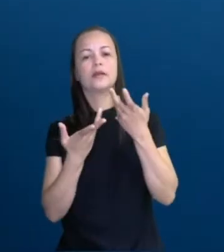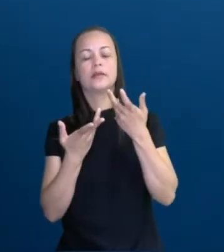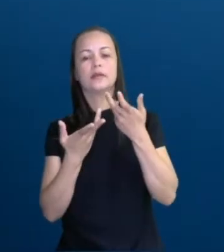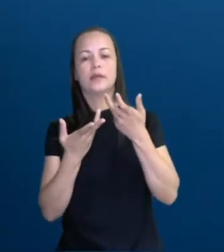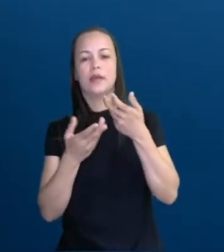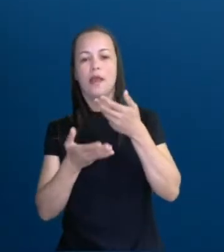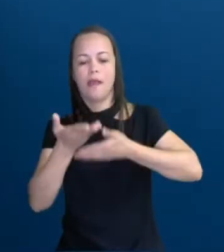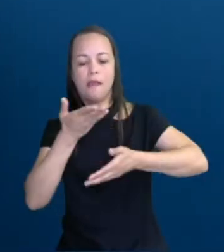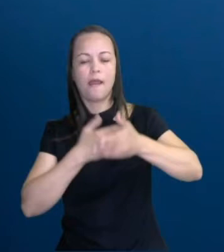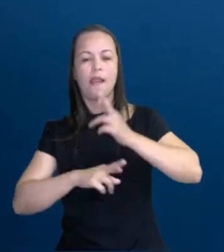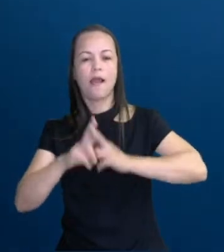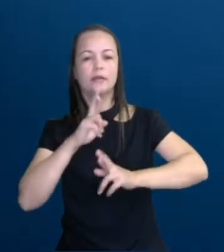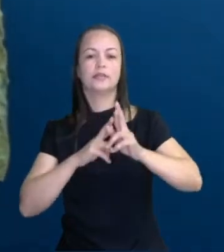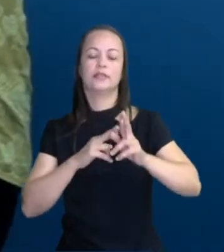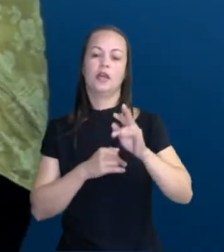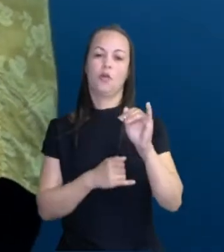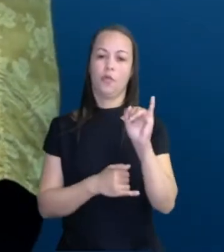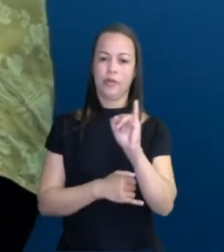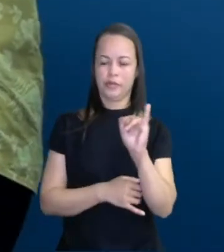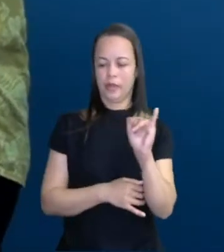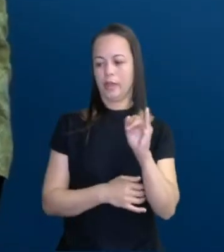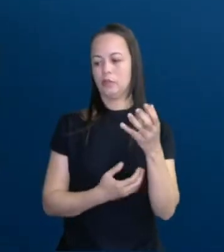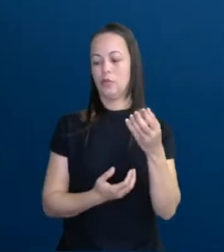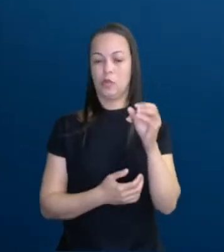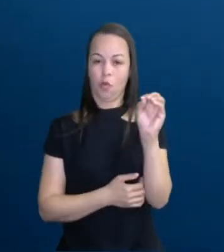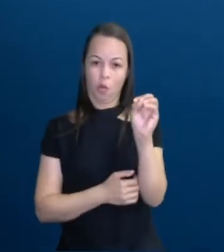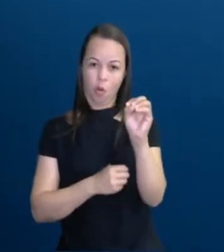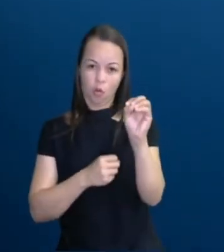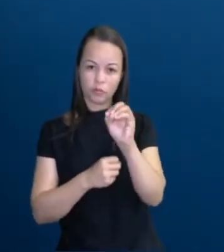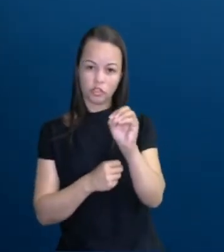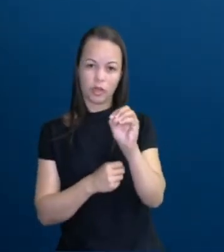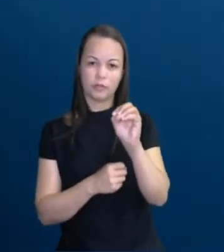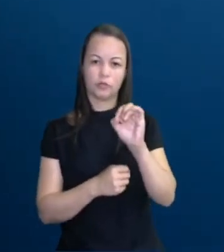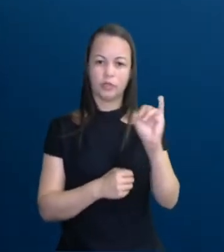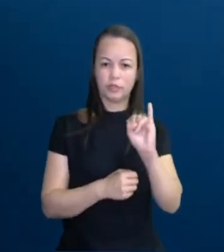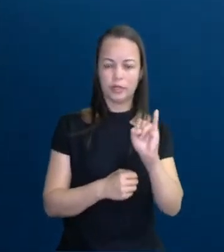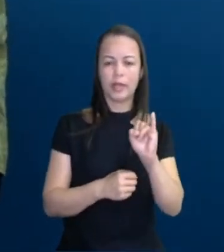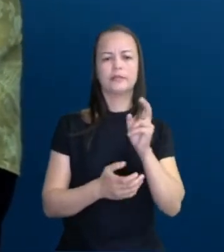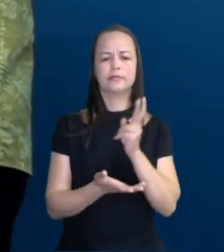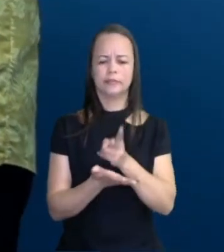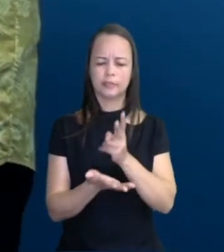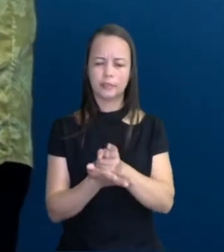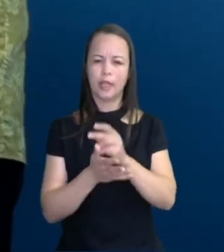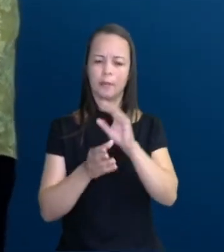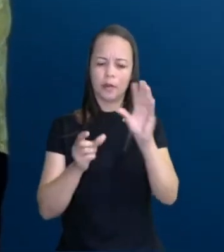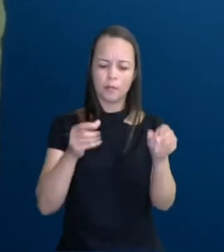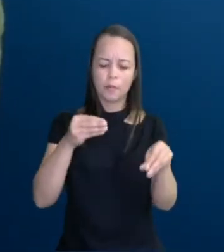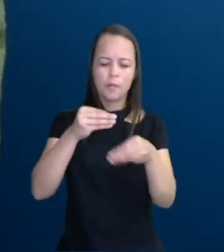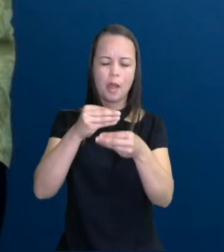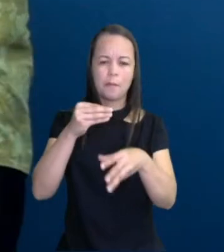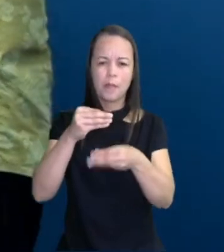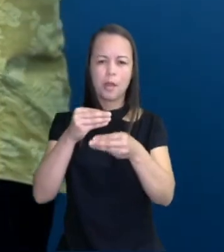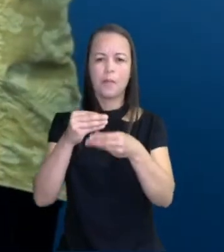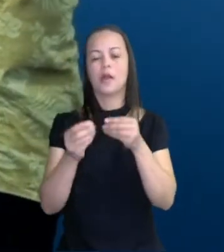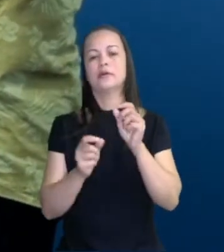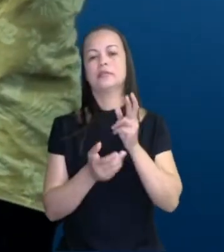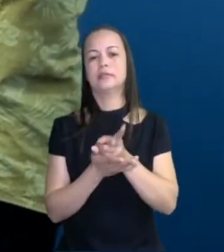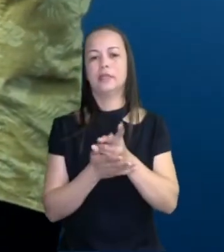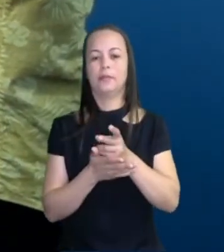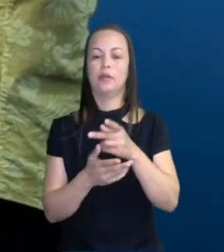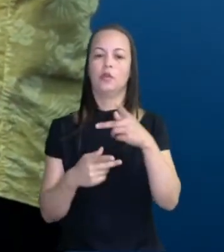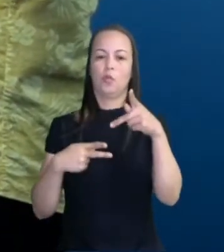verbo transitivo indireto e o objeto indireto sempre vão aparecer preposições.